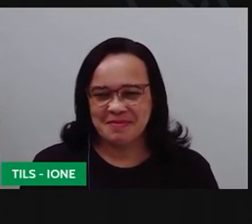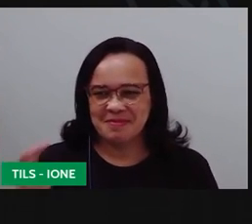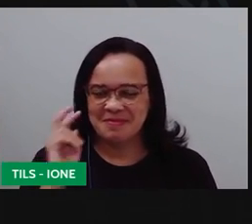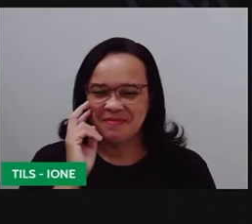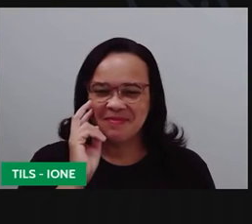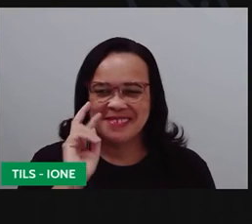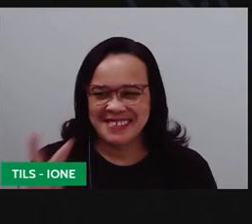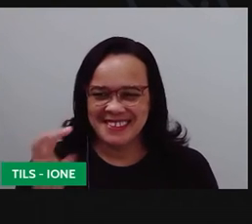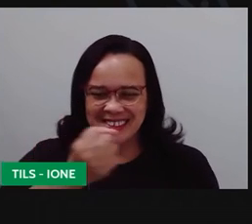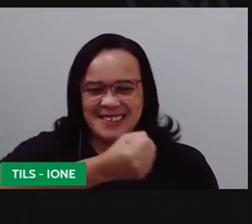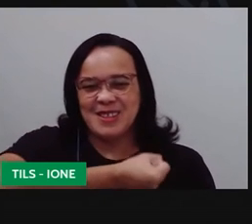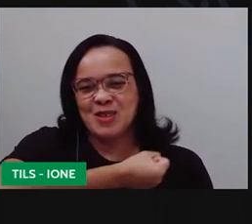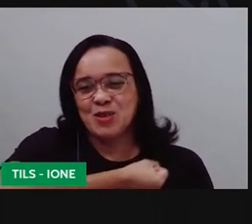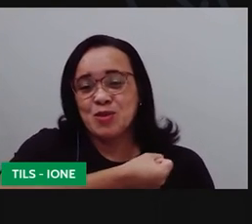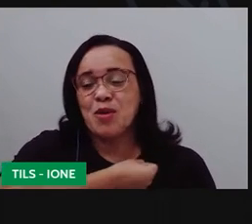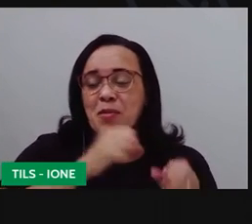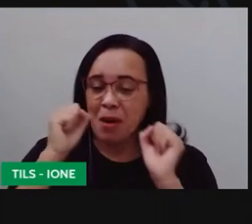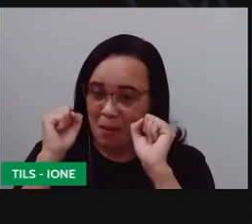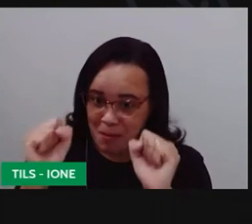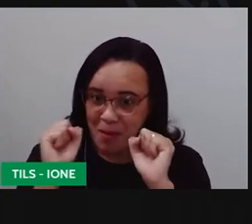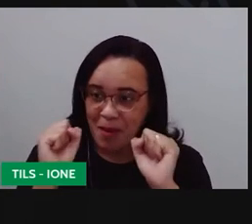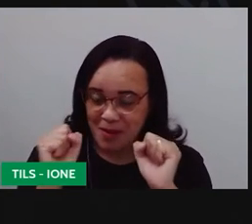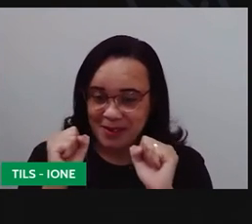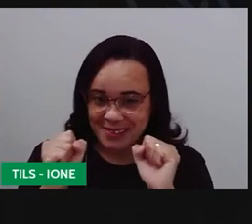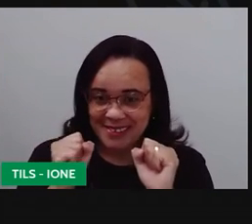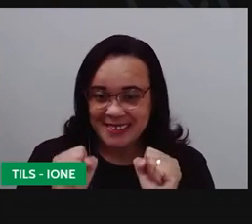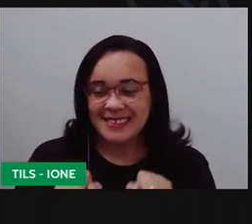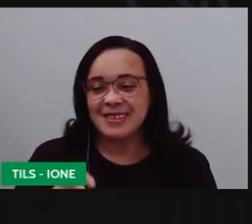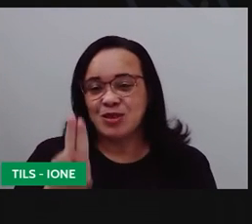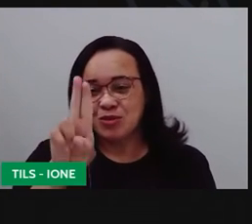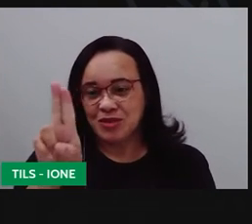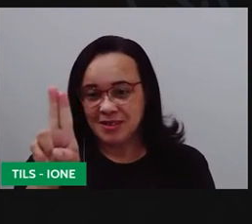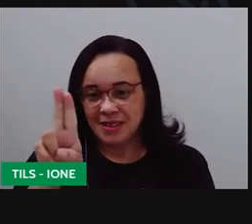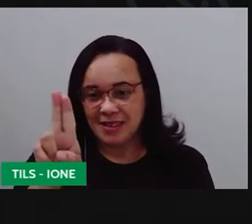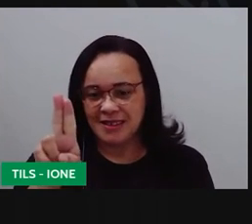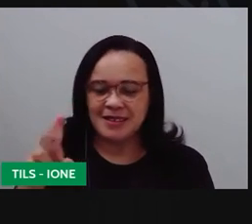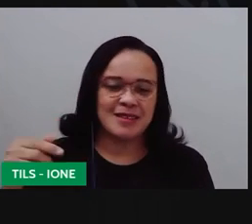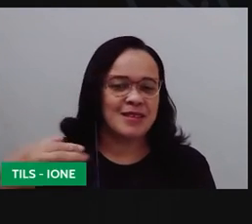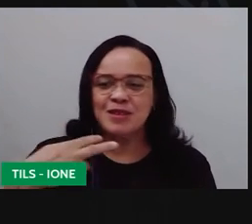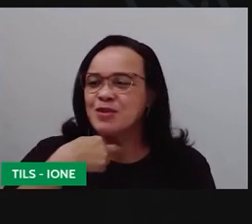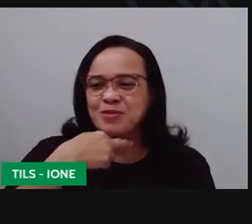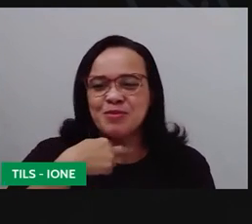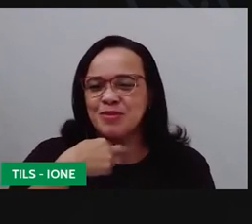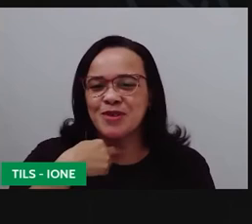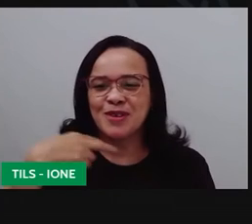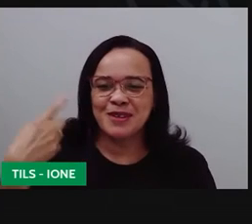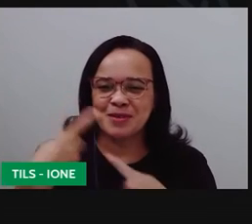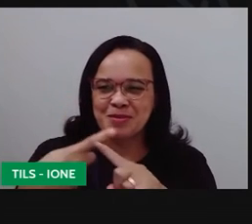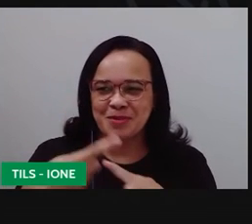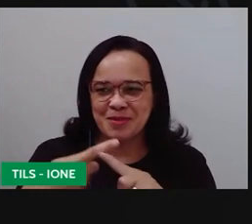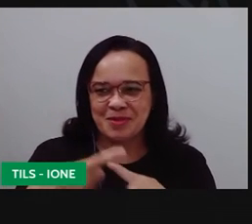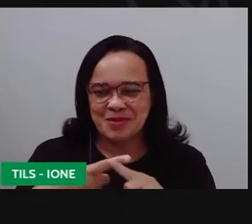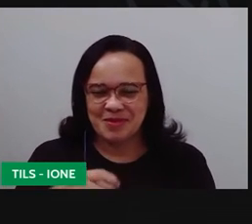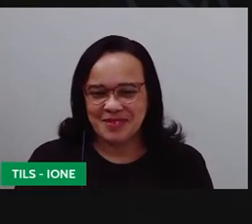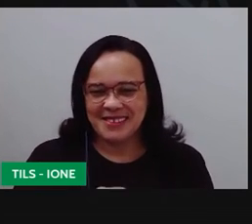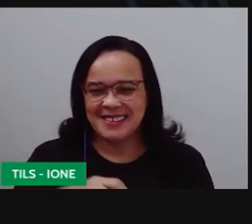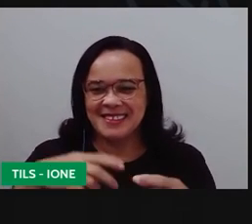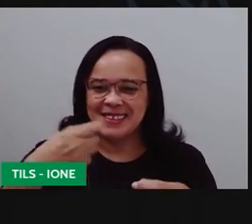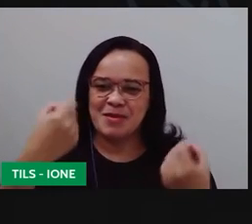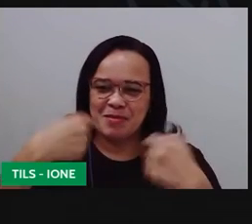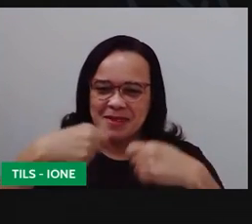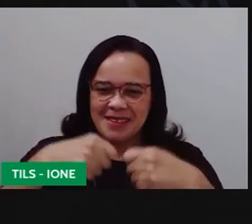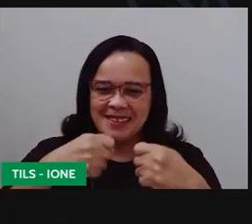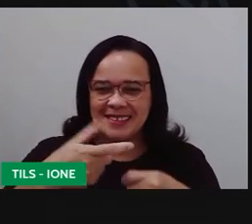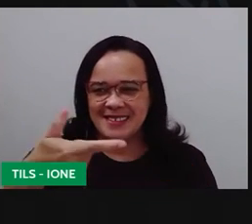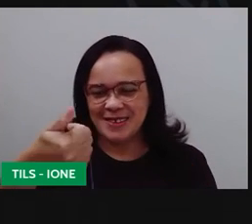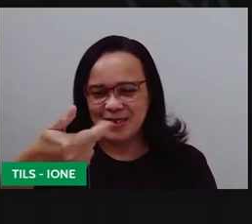colocar o numeral 12 toda aqui no cantinho na casa da unidade não posso porque porque eu tenho que aqui vamos desmembrar esse nome